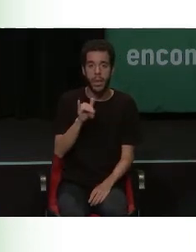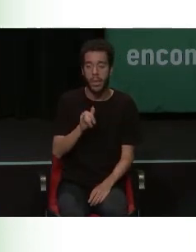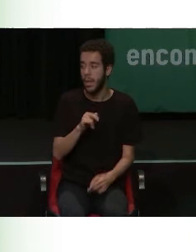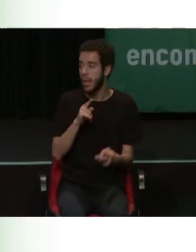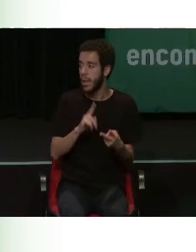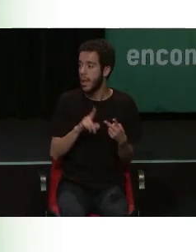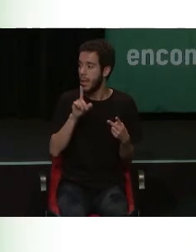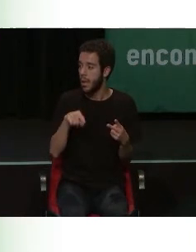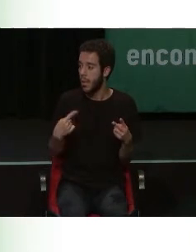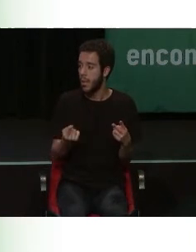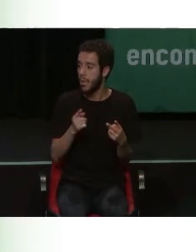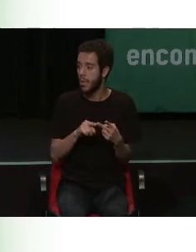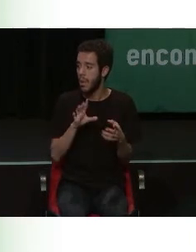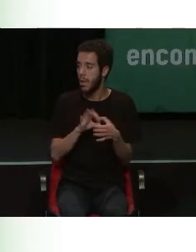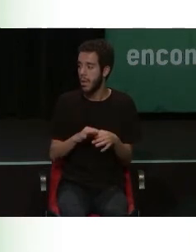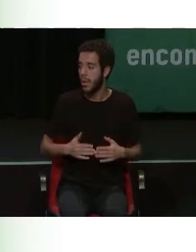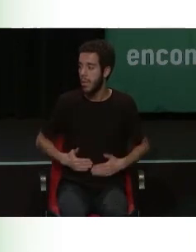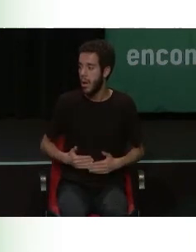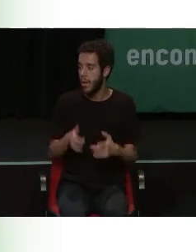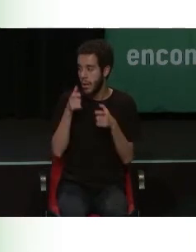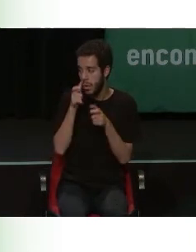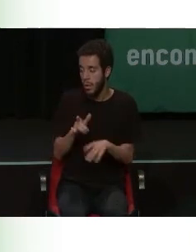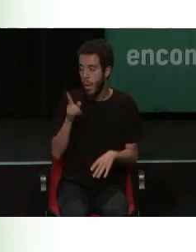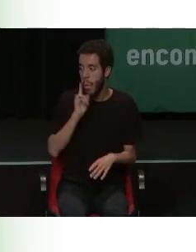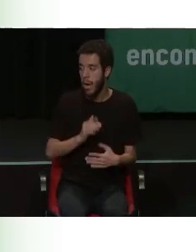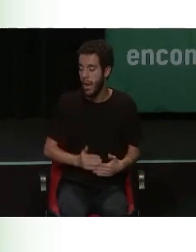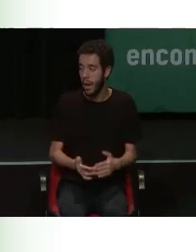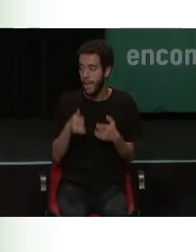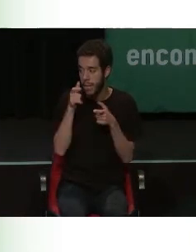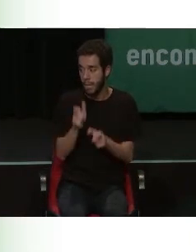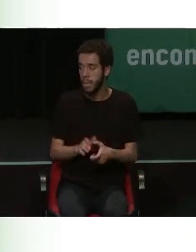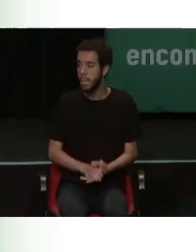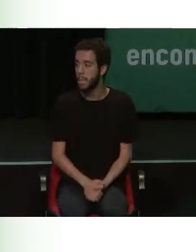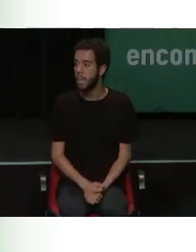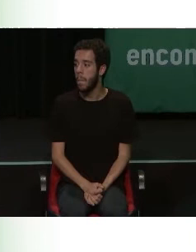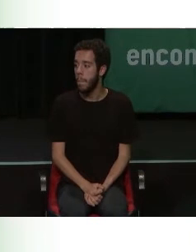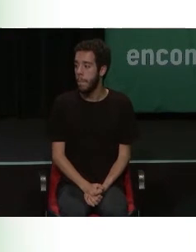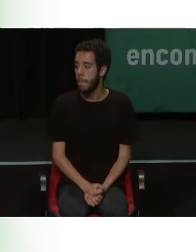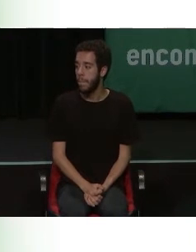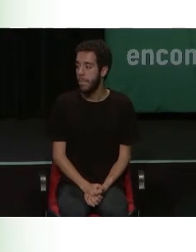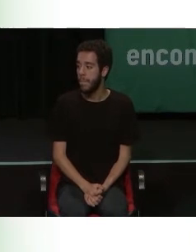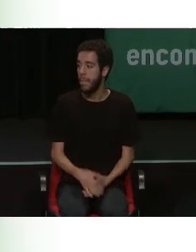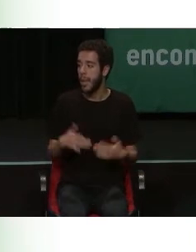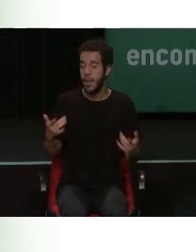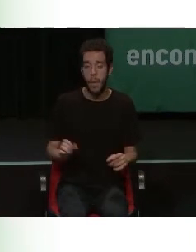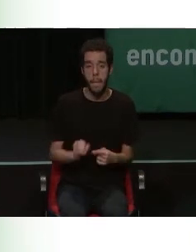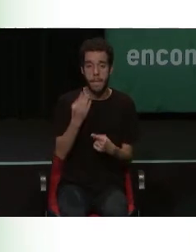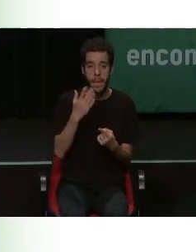a monitorização da gravidez nas mulheres. Portanto, sobre a insuficiência renal aguda,